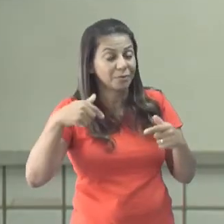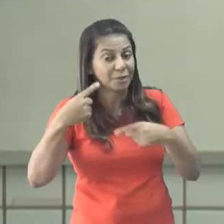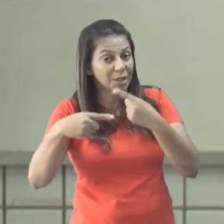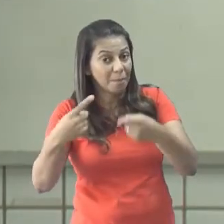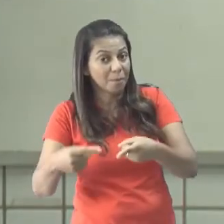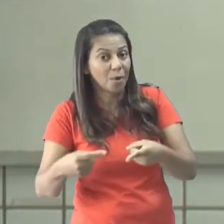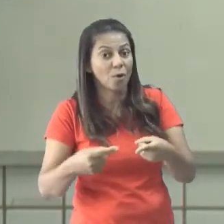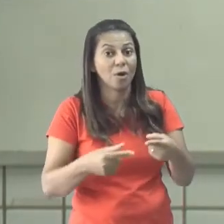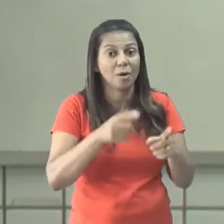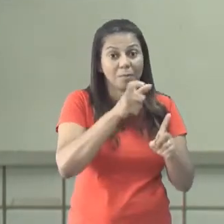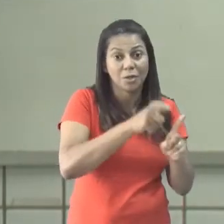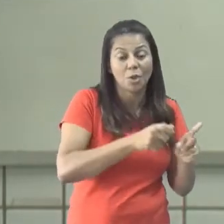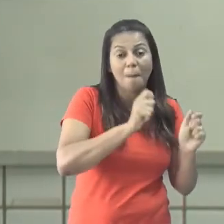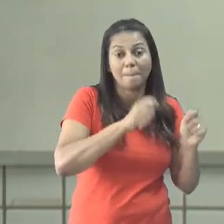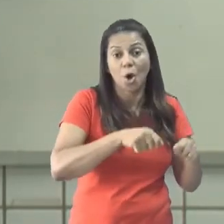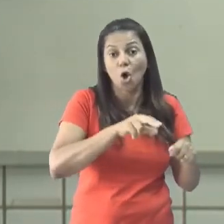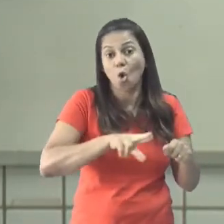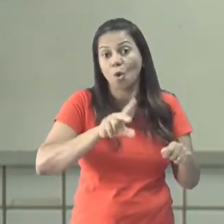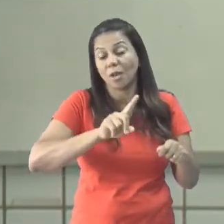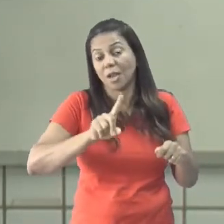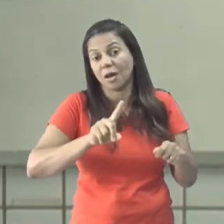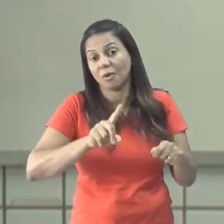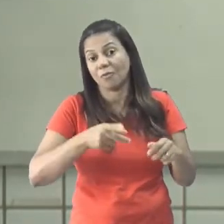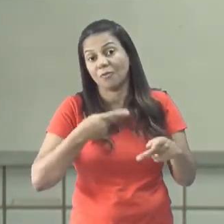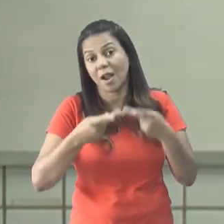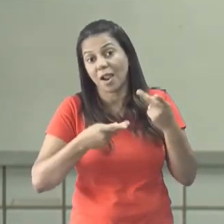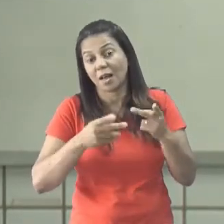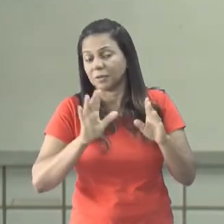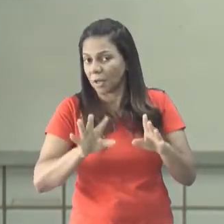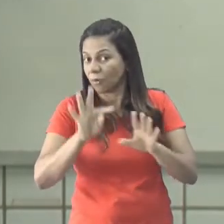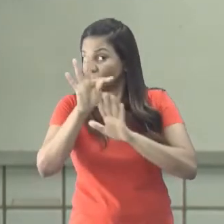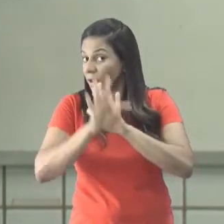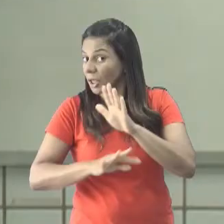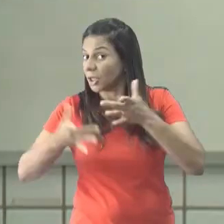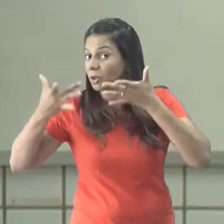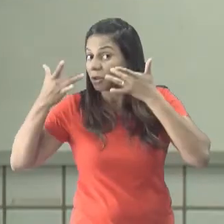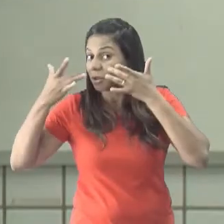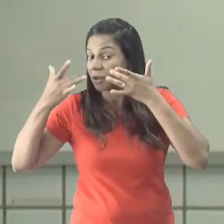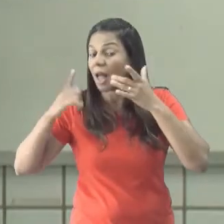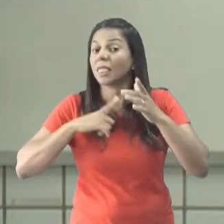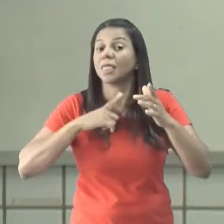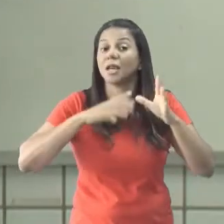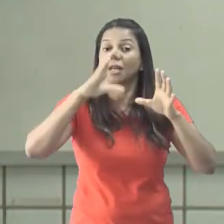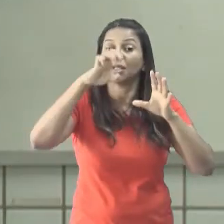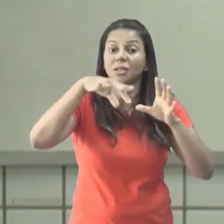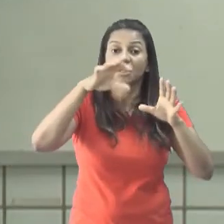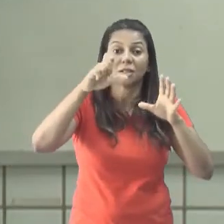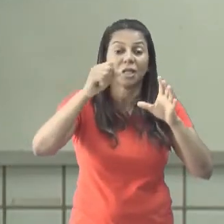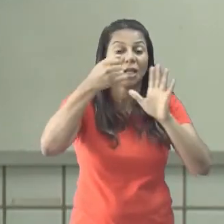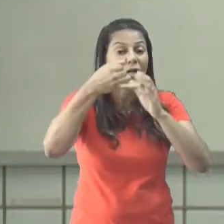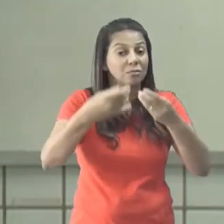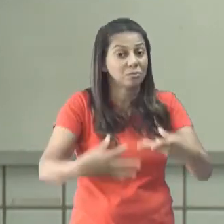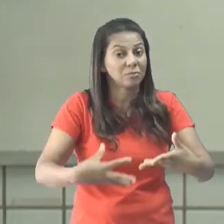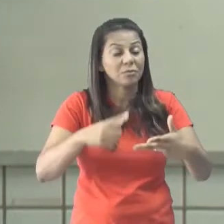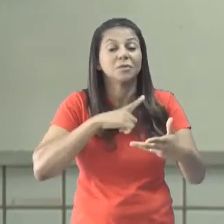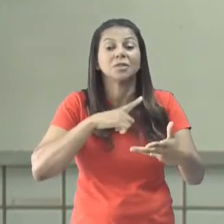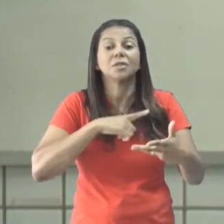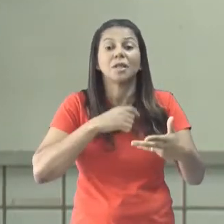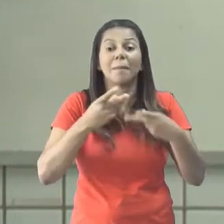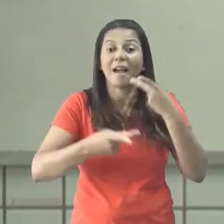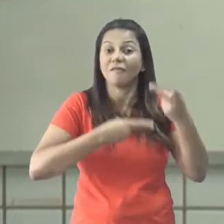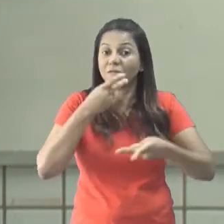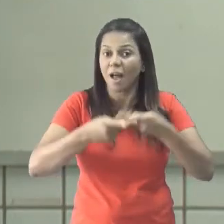ou não falar. O texto teatral é diferente. Tem a descrição da cena, tem os personagens e tem as